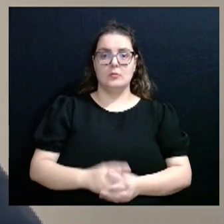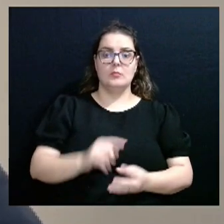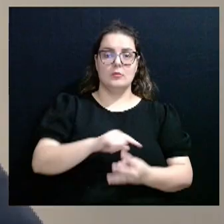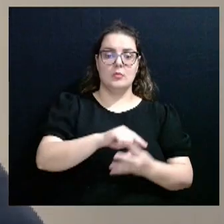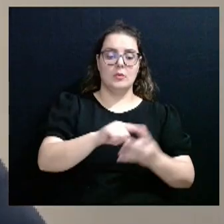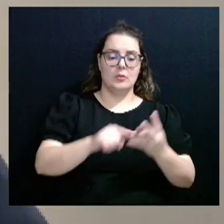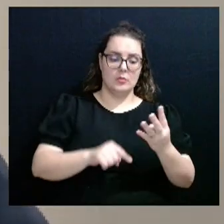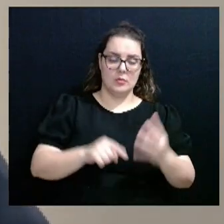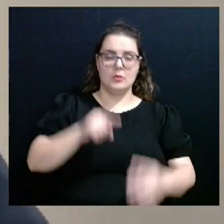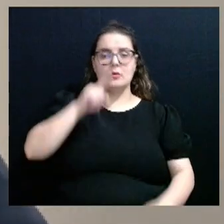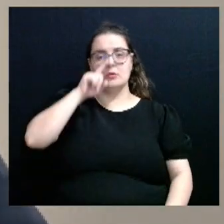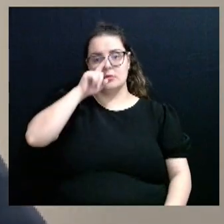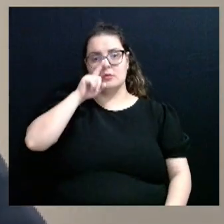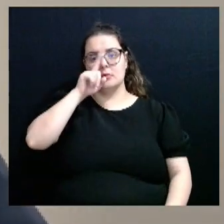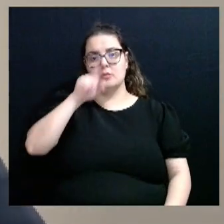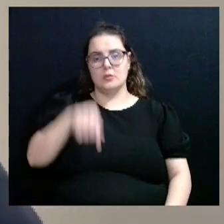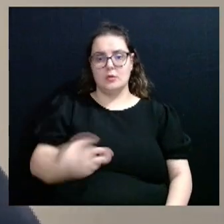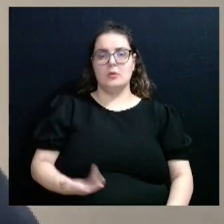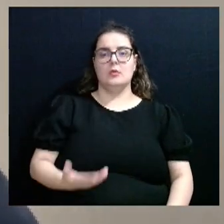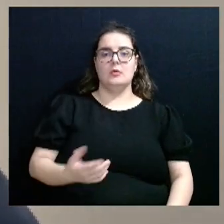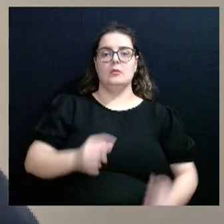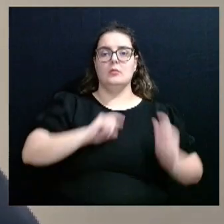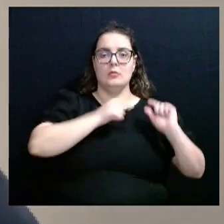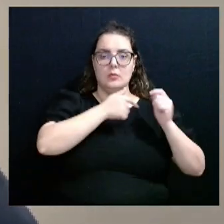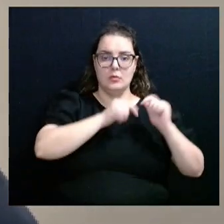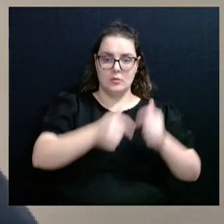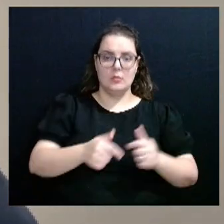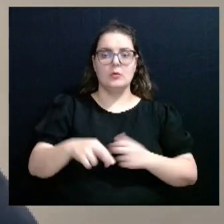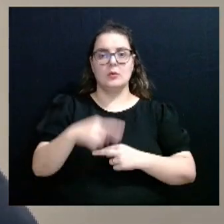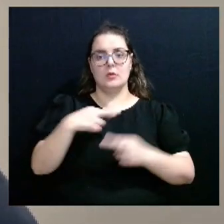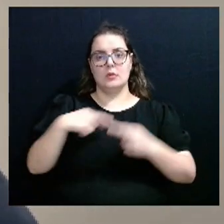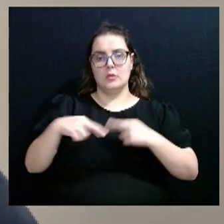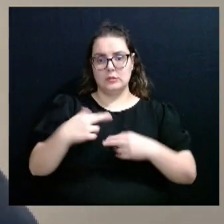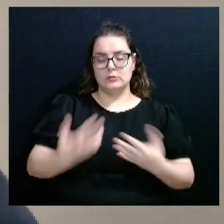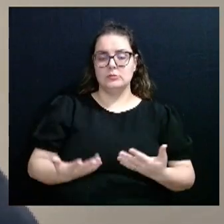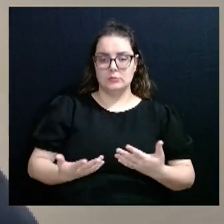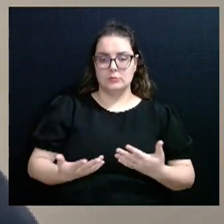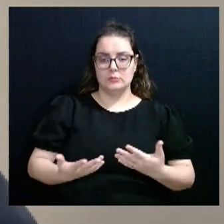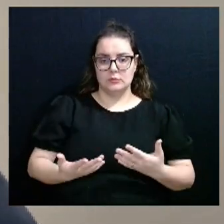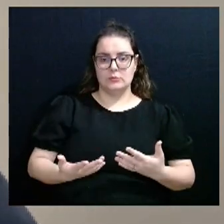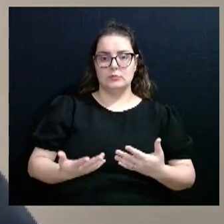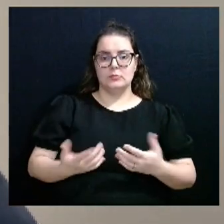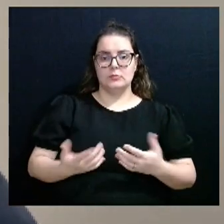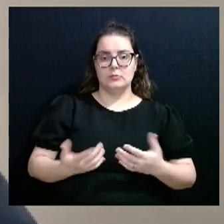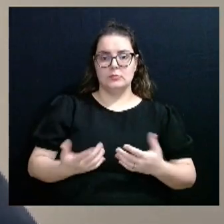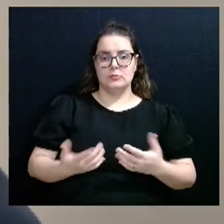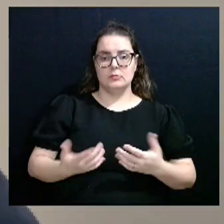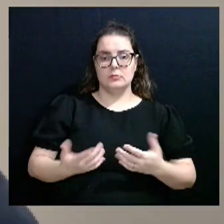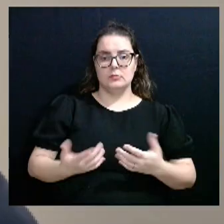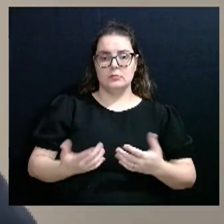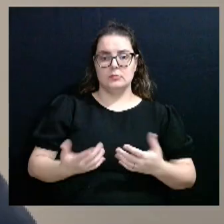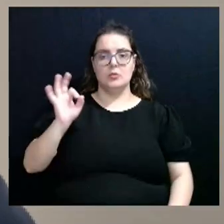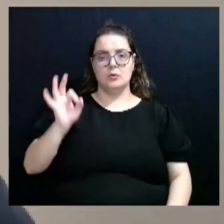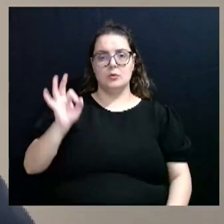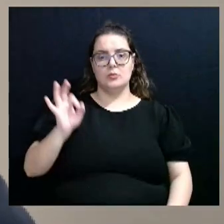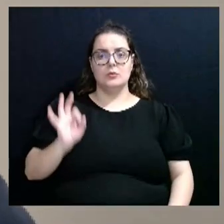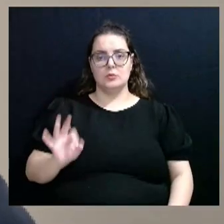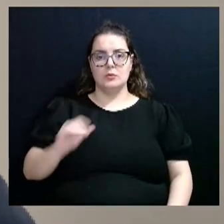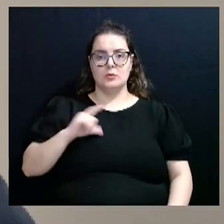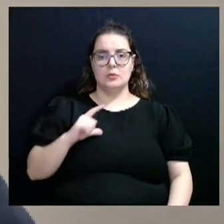os fatores mais classicamente associados com o aumento da chance de ter câncer de próstata.